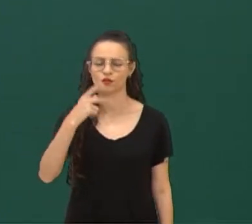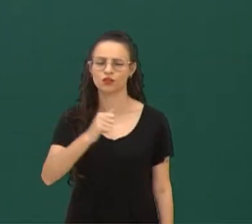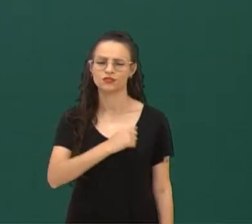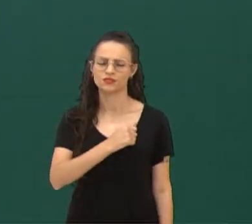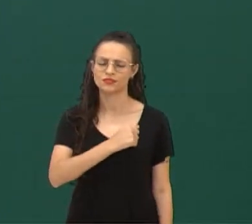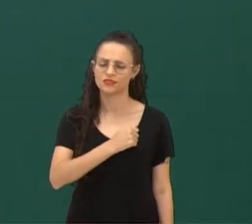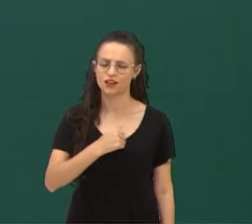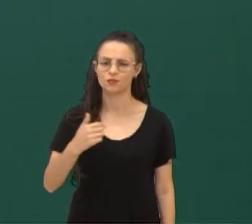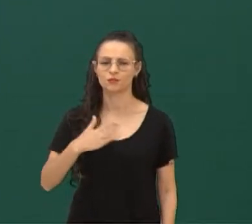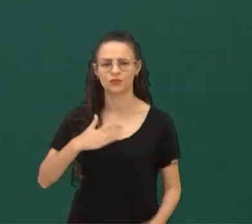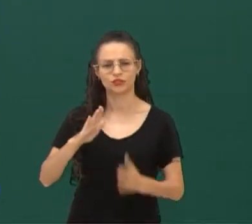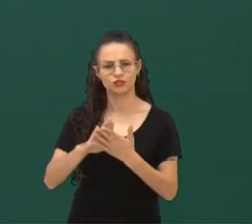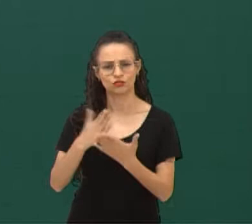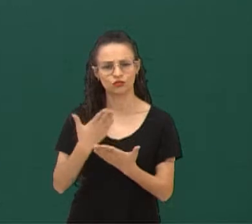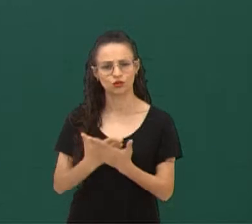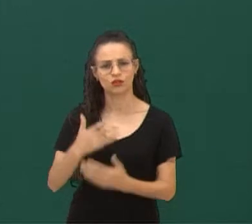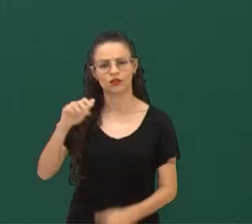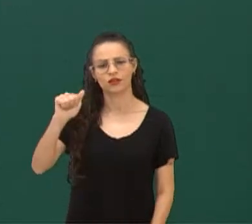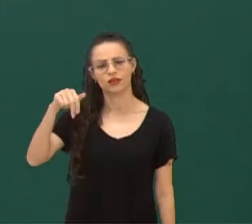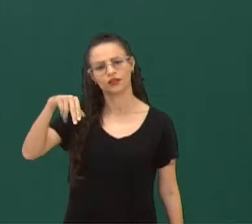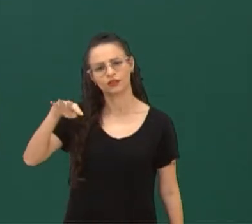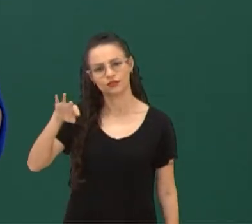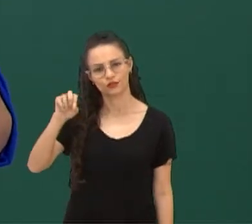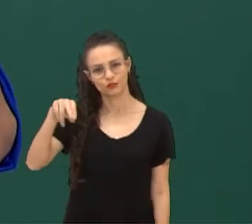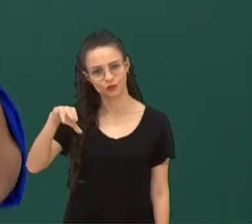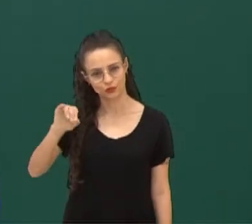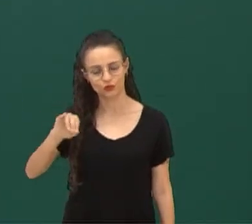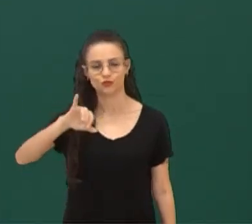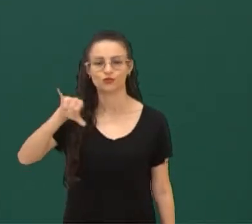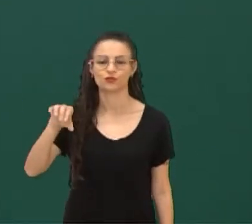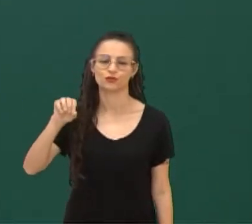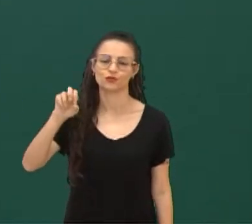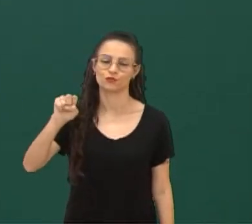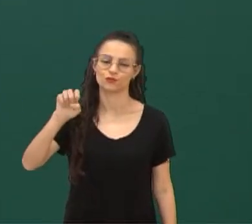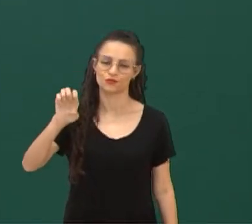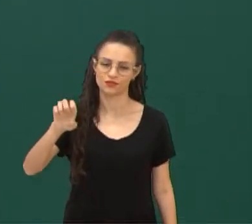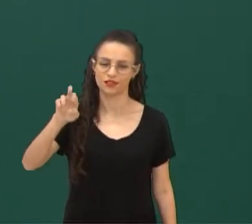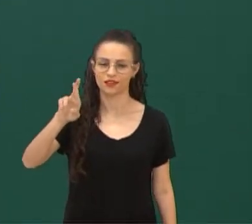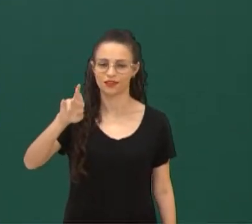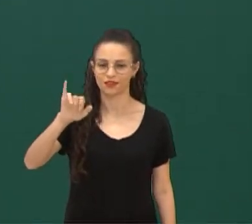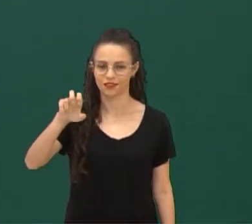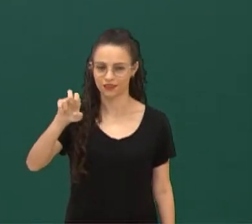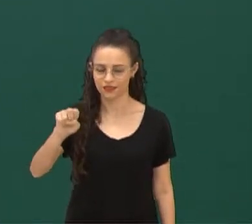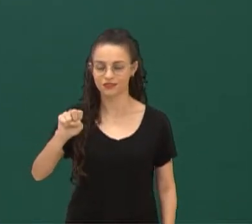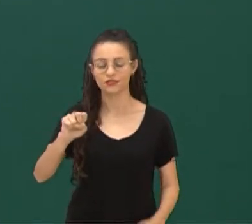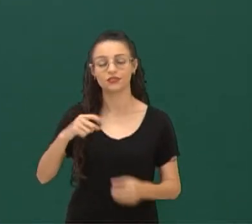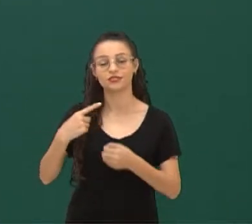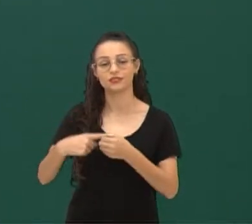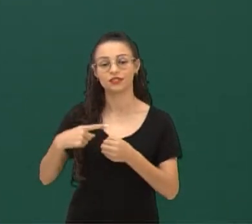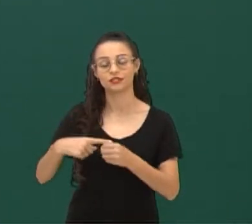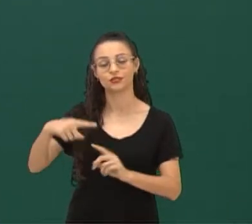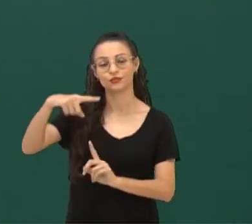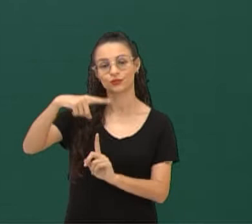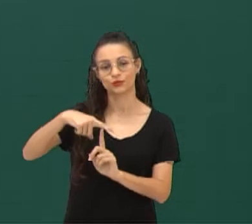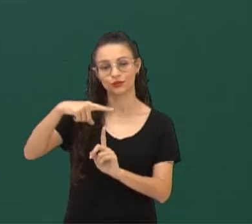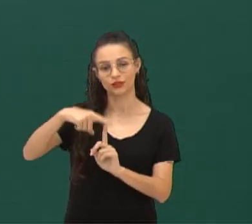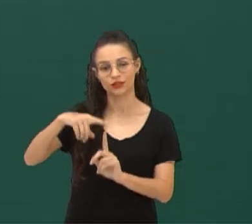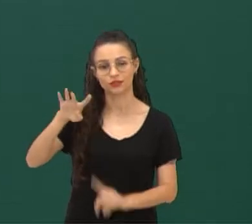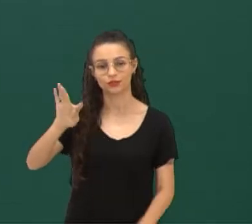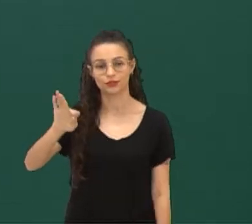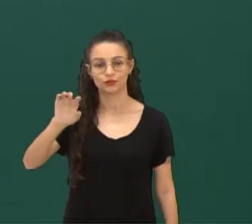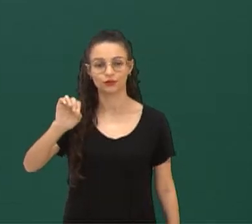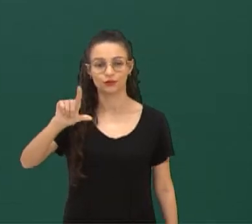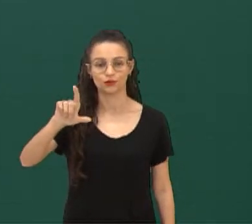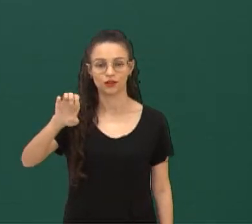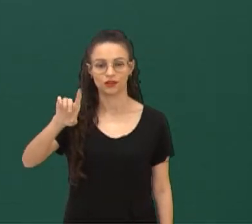salve para minha escola Antônio José Reis Toledo um salve para galera aí de Toledo Cauã Martins Manda um